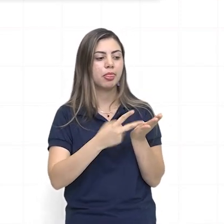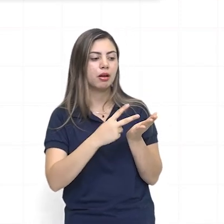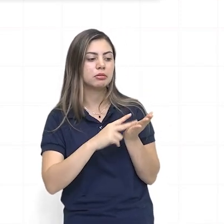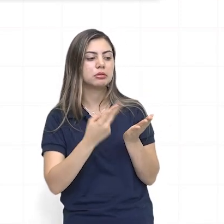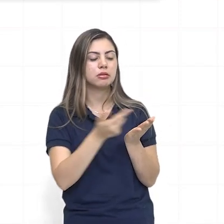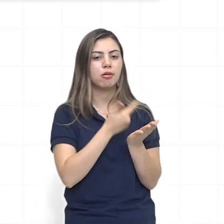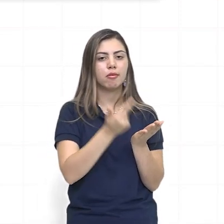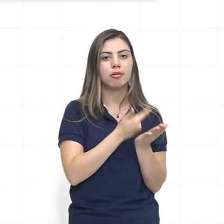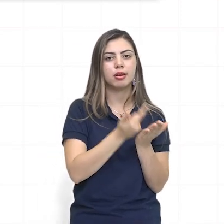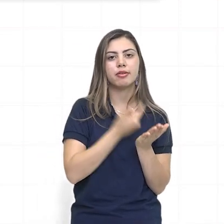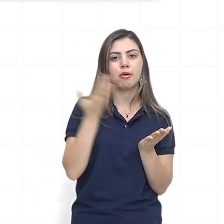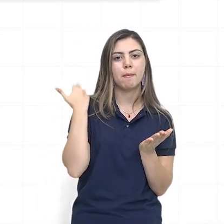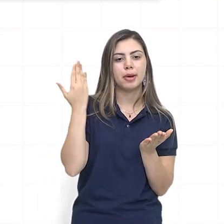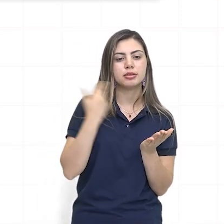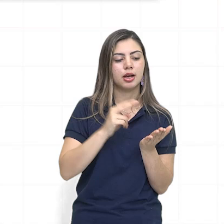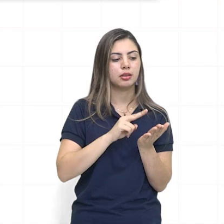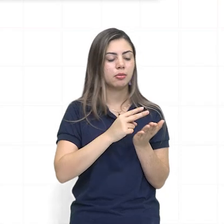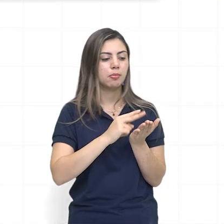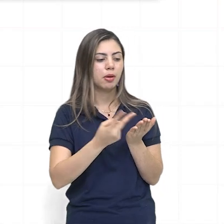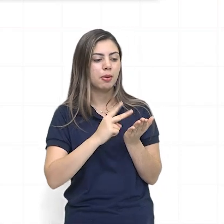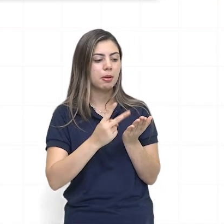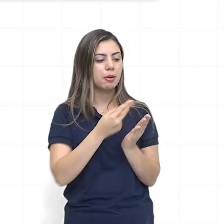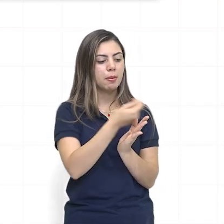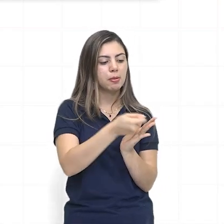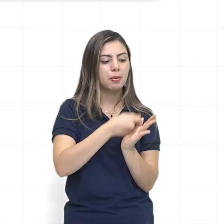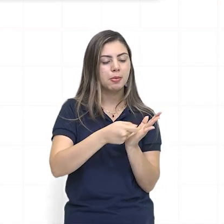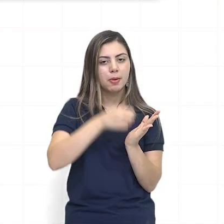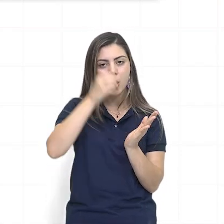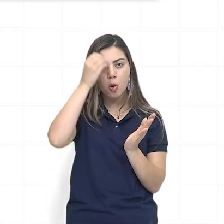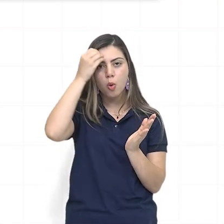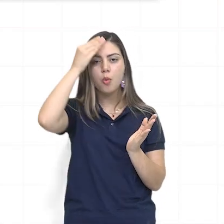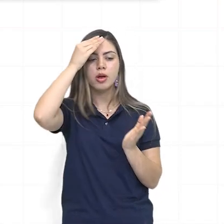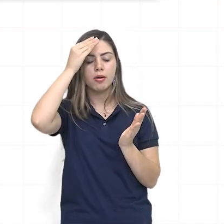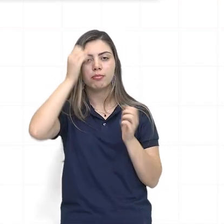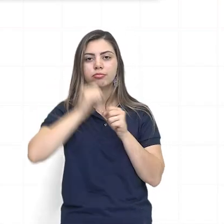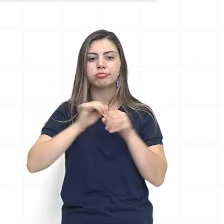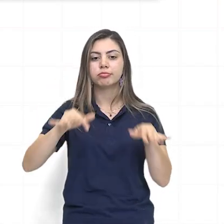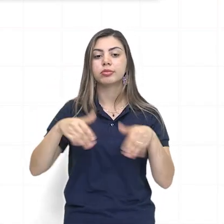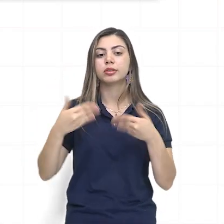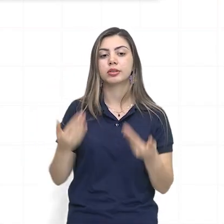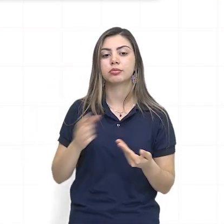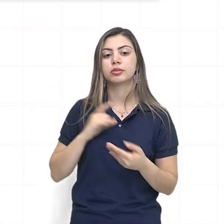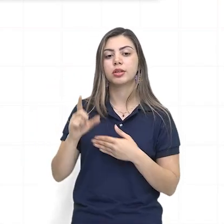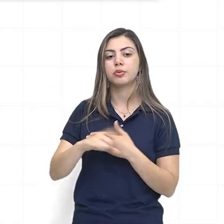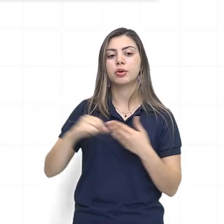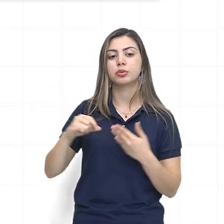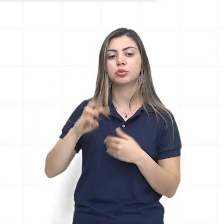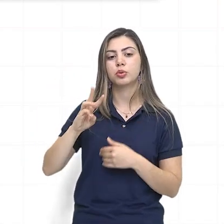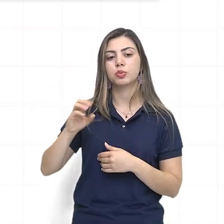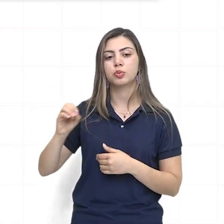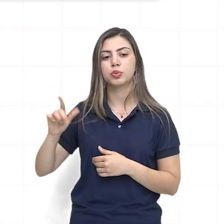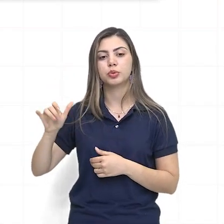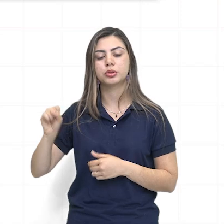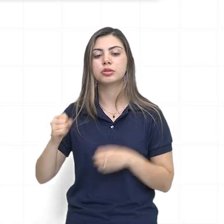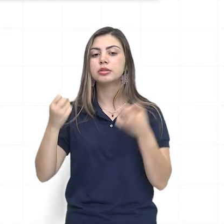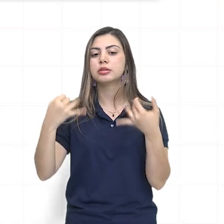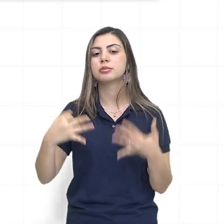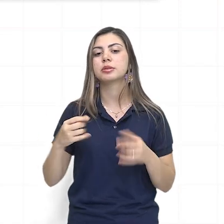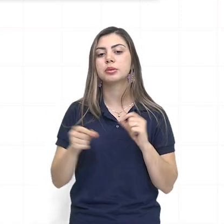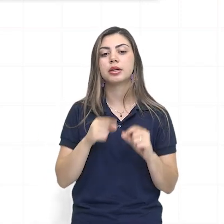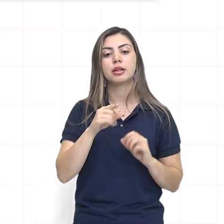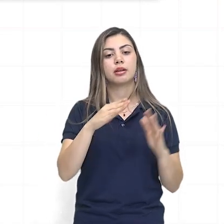de livros da antiguidade, salvaguardando os conhecimentos. Segundo Thomas Júnior, Wood Júnior, a